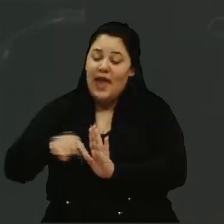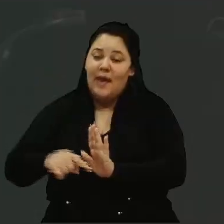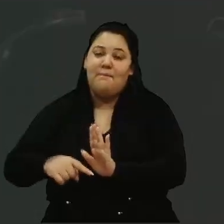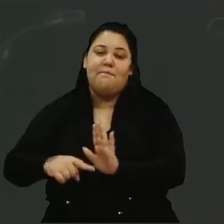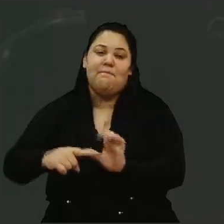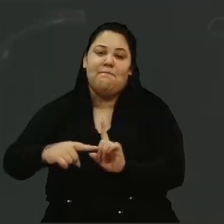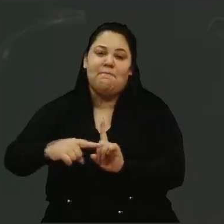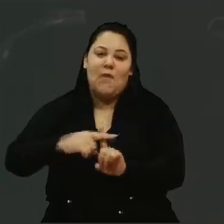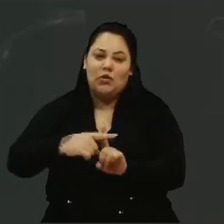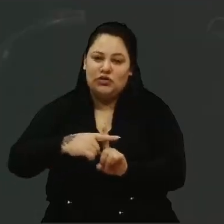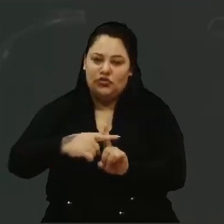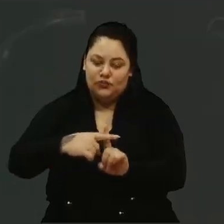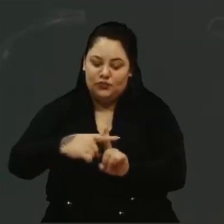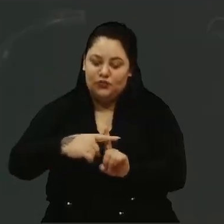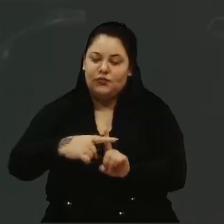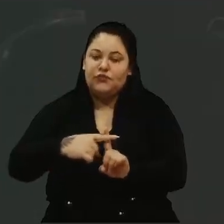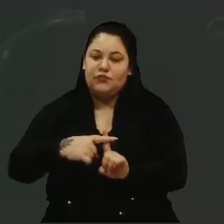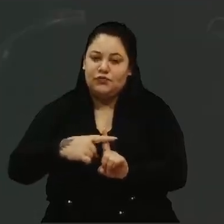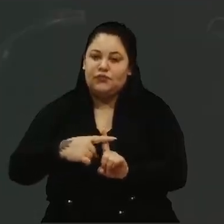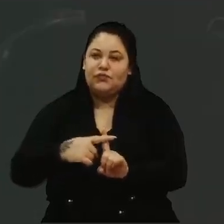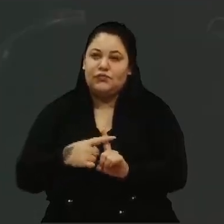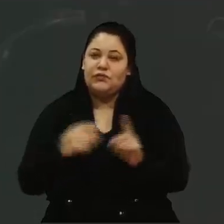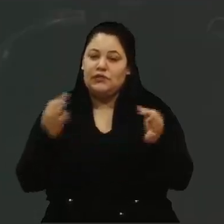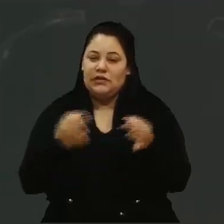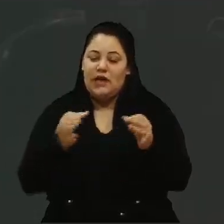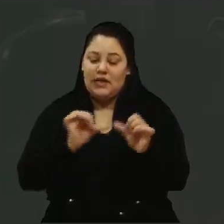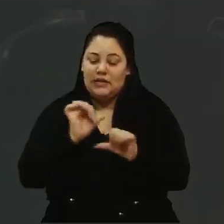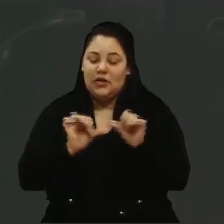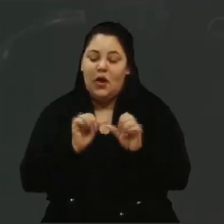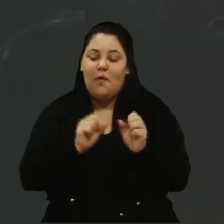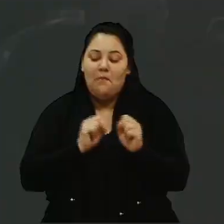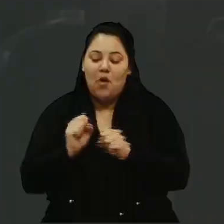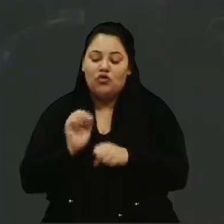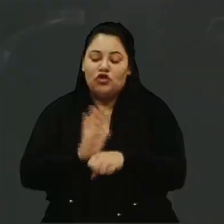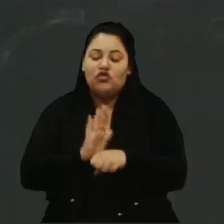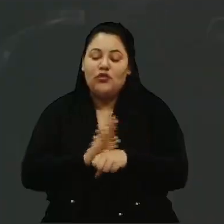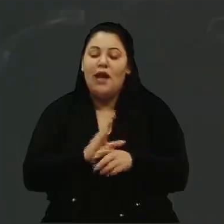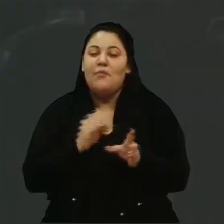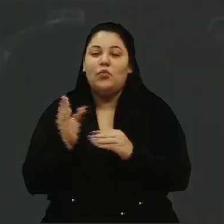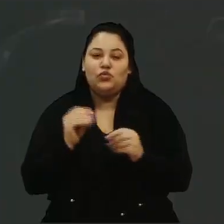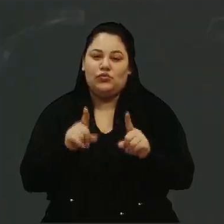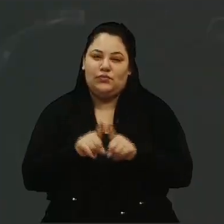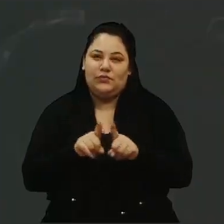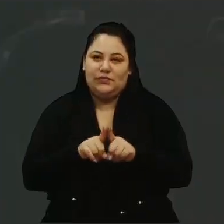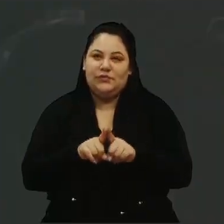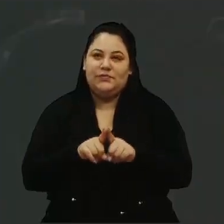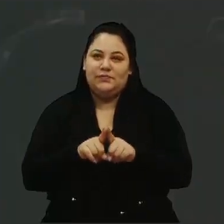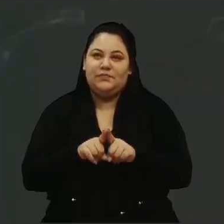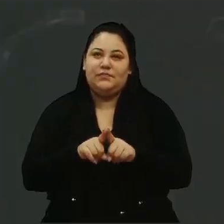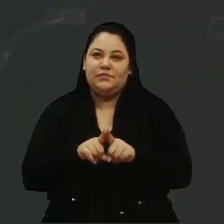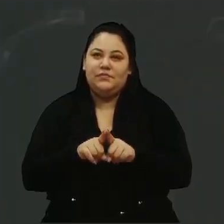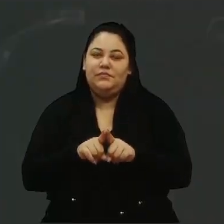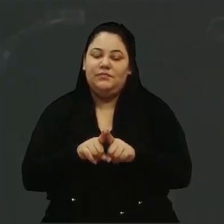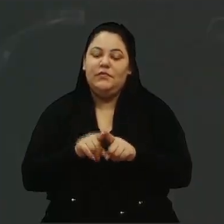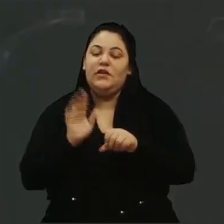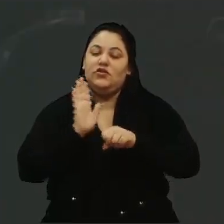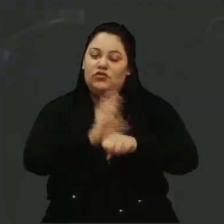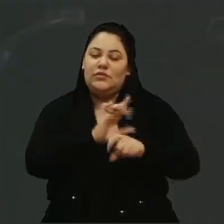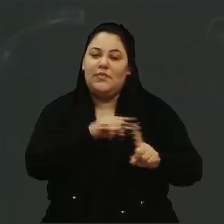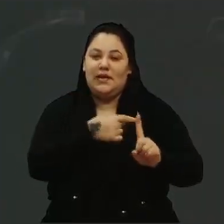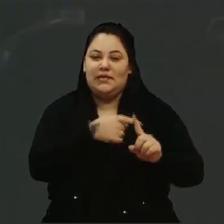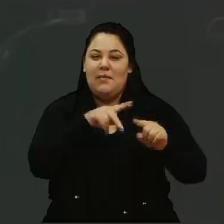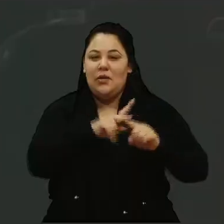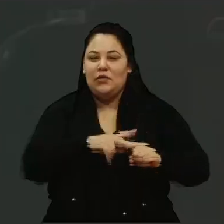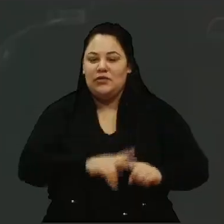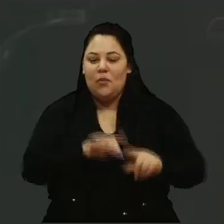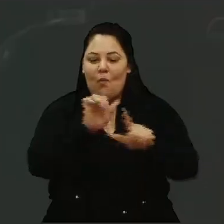foi firmado e agora cumprido, mas, com certeza, essa alteração poderá possibilitar as associações que auxiliem ainda mais na manutenção da